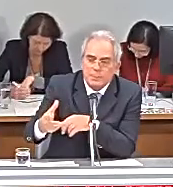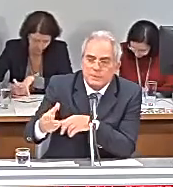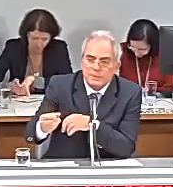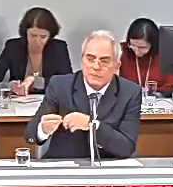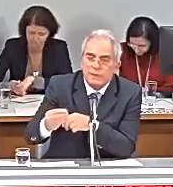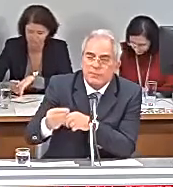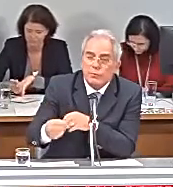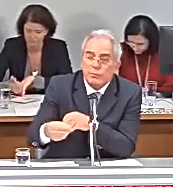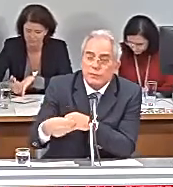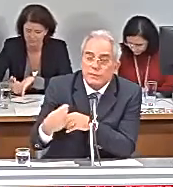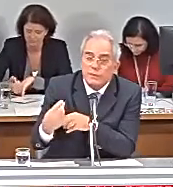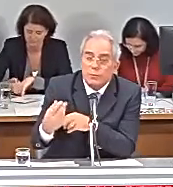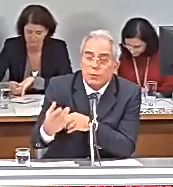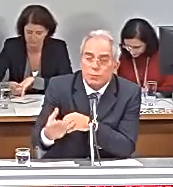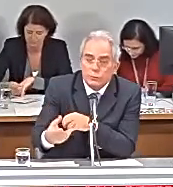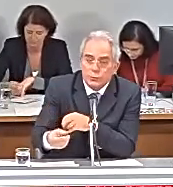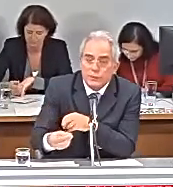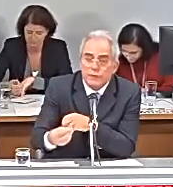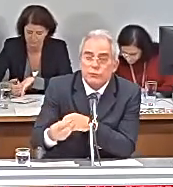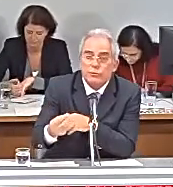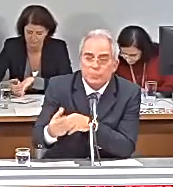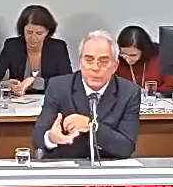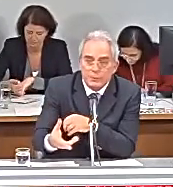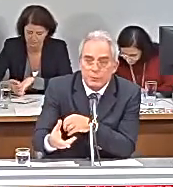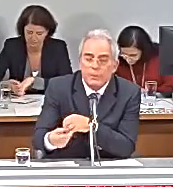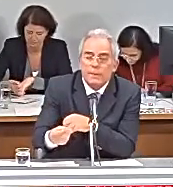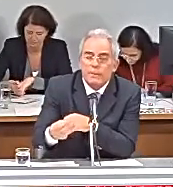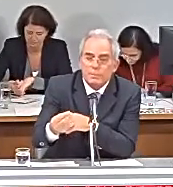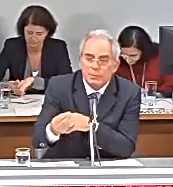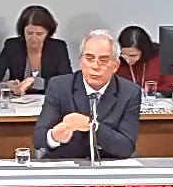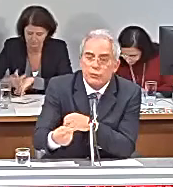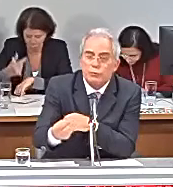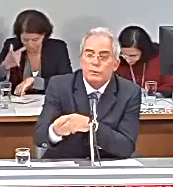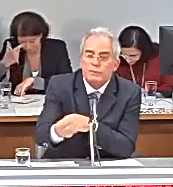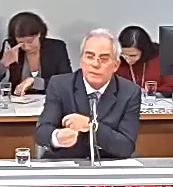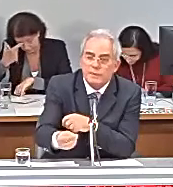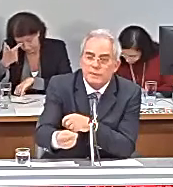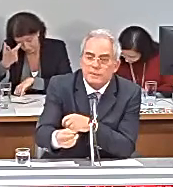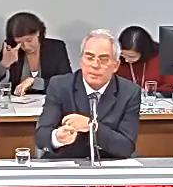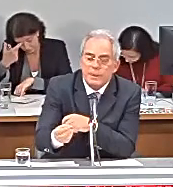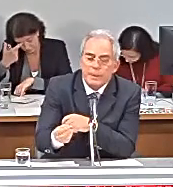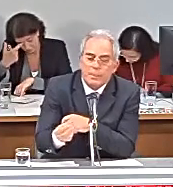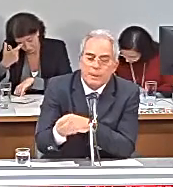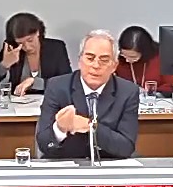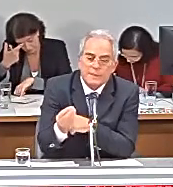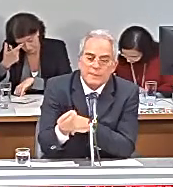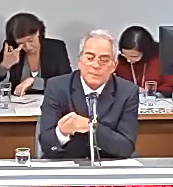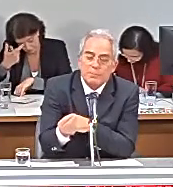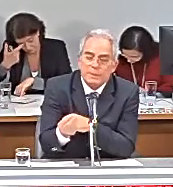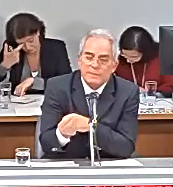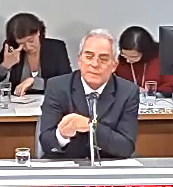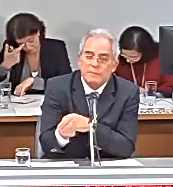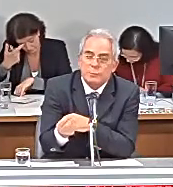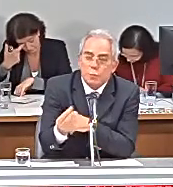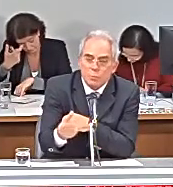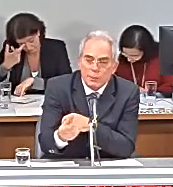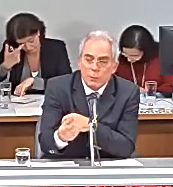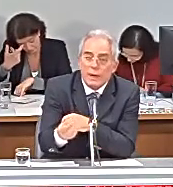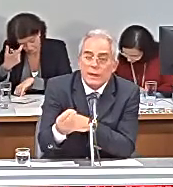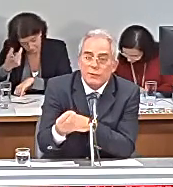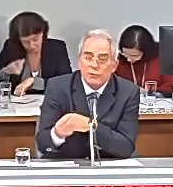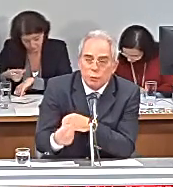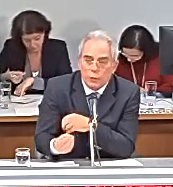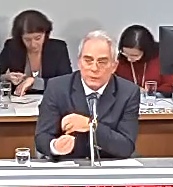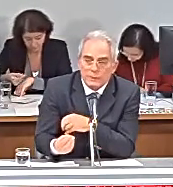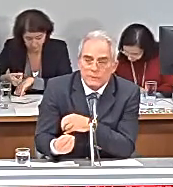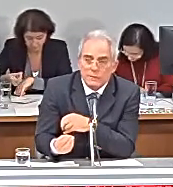várias empresas que vêm oferecer oportunidades de emprego para pessoas com deficiência, para que essas empresas cumpram